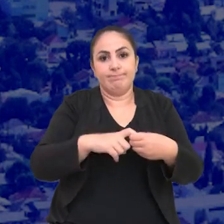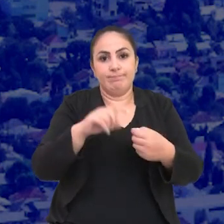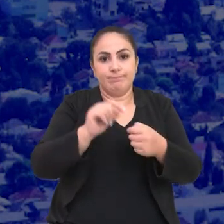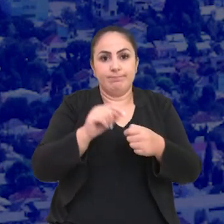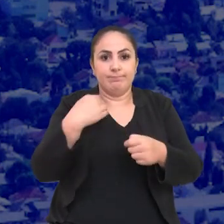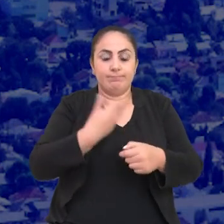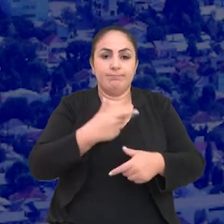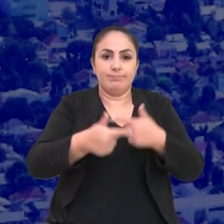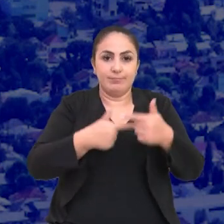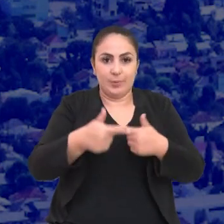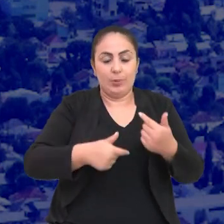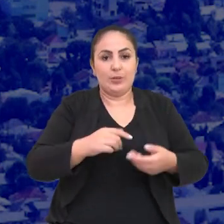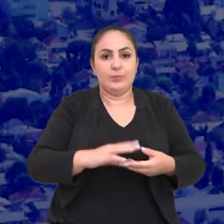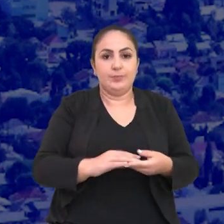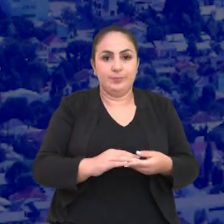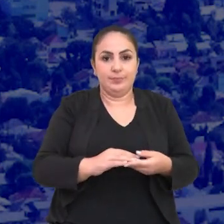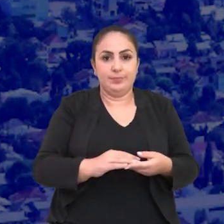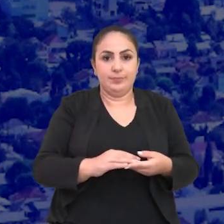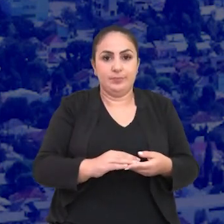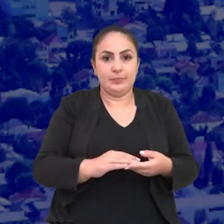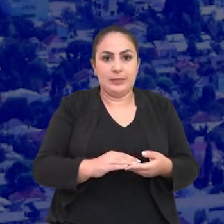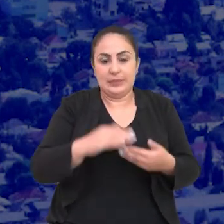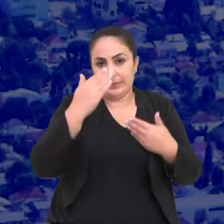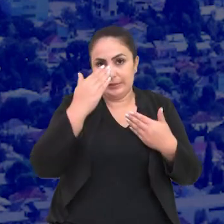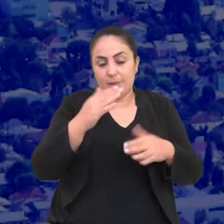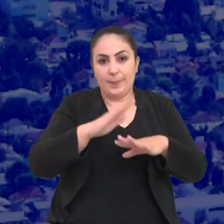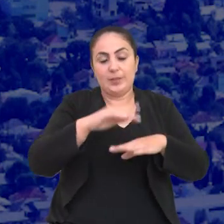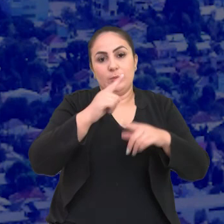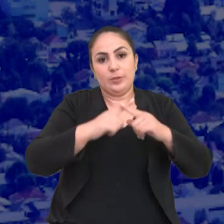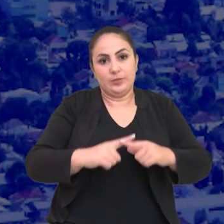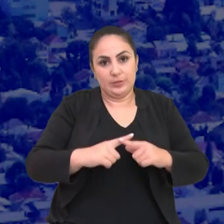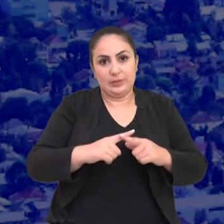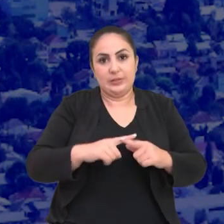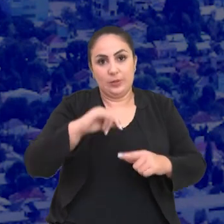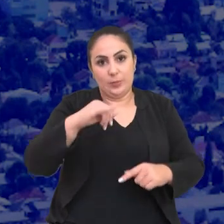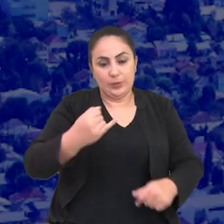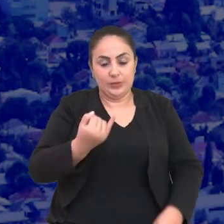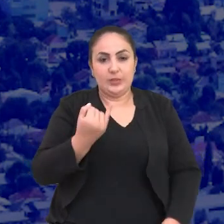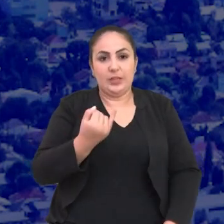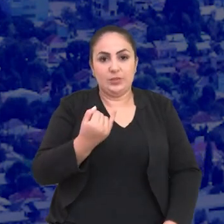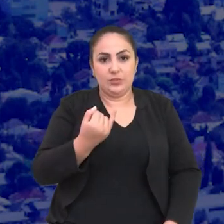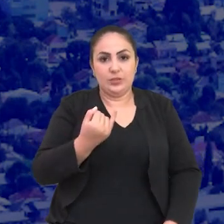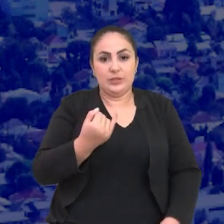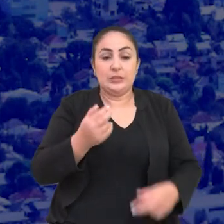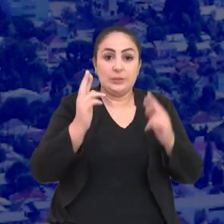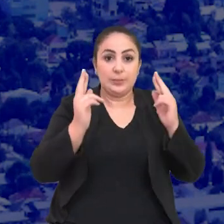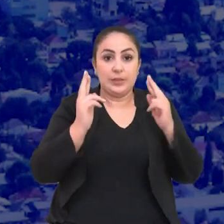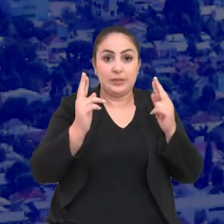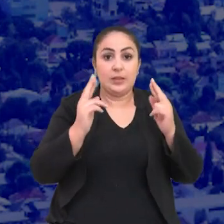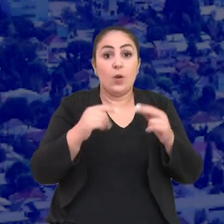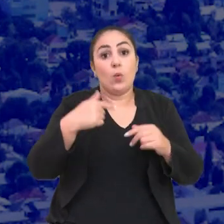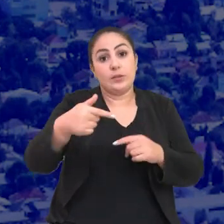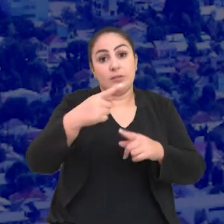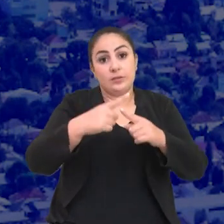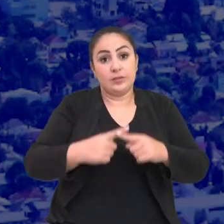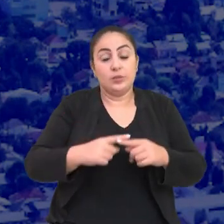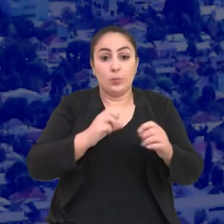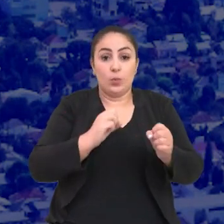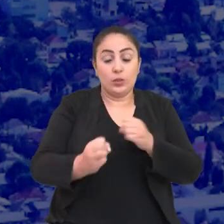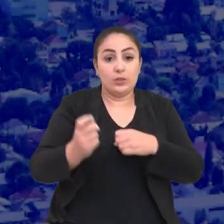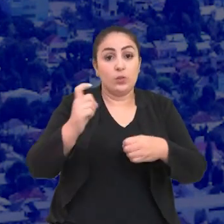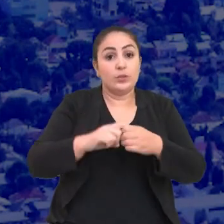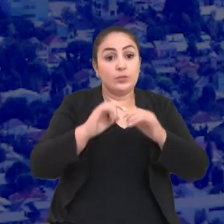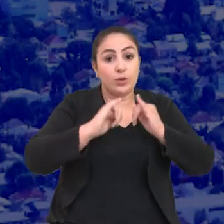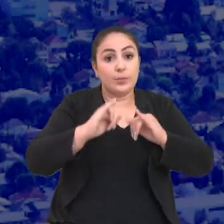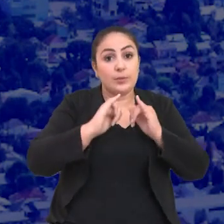E voltar a realizar o nosso trabalho. Agradeço uma vez mais esta oportunidade. Espero na próxima